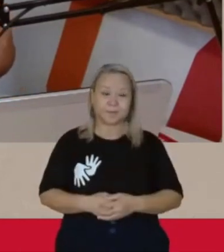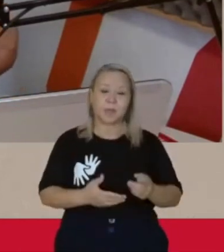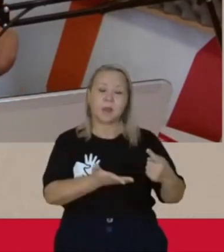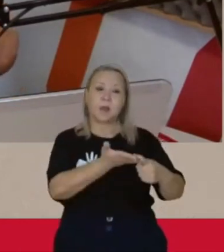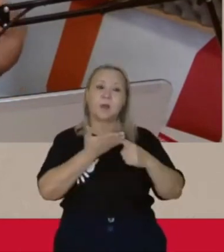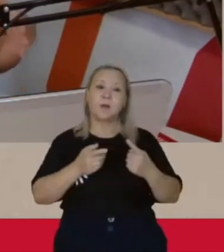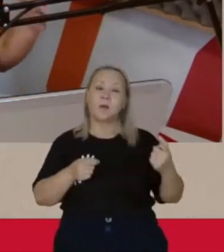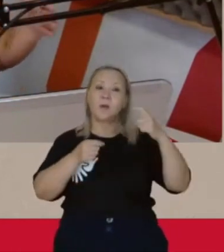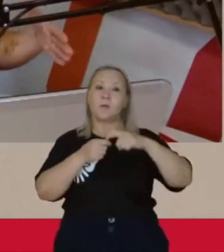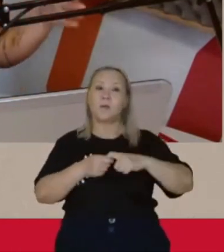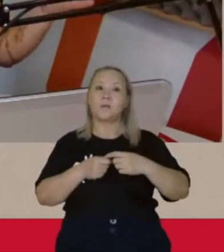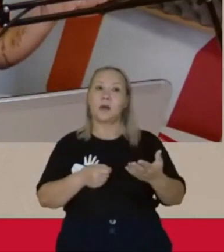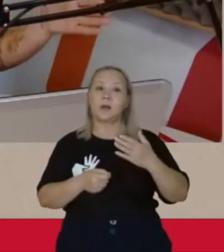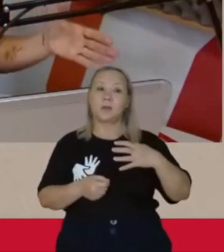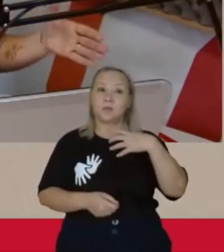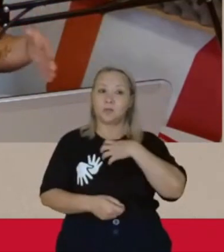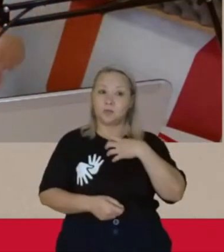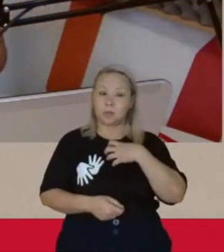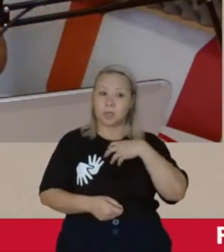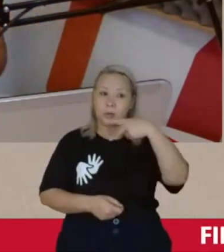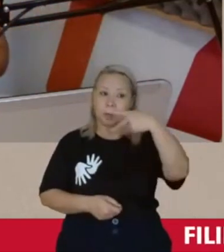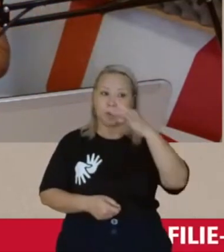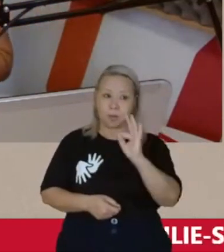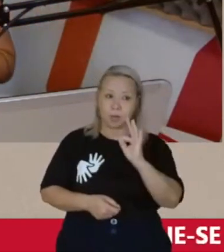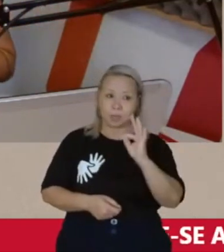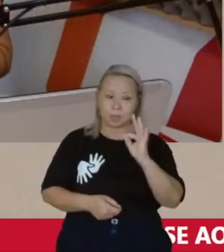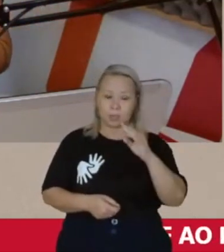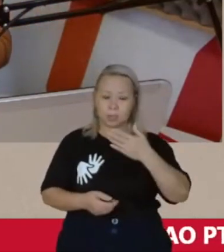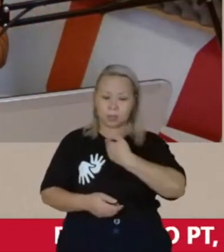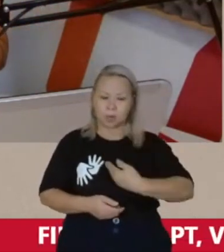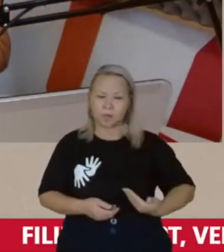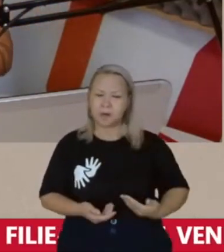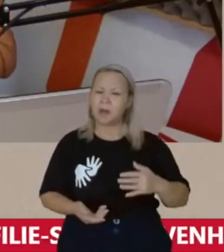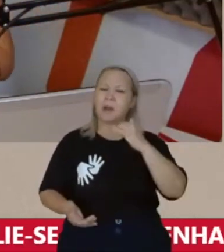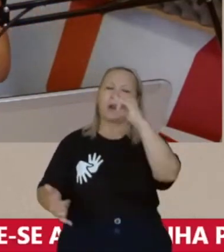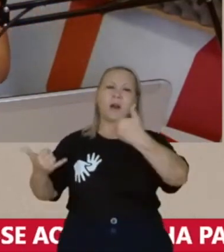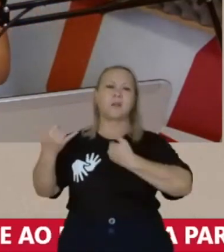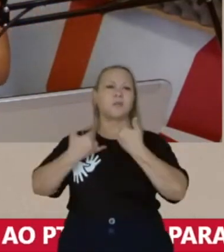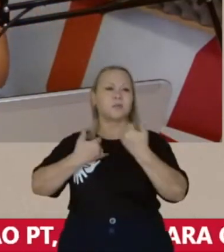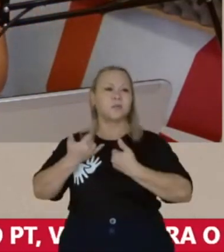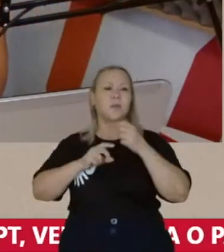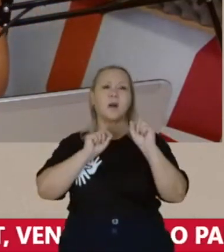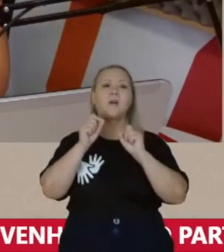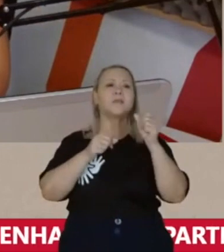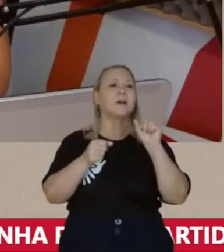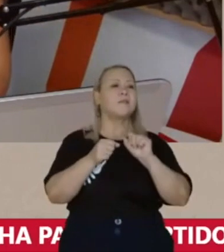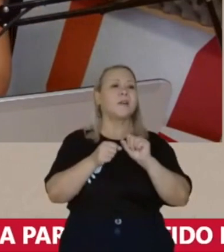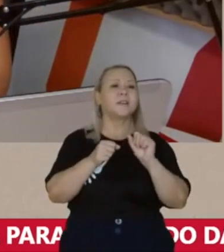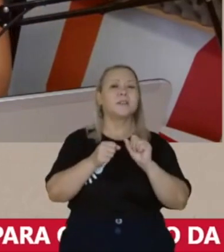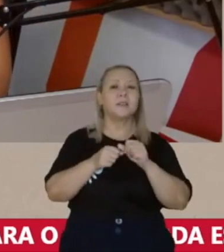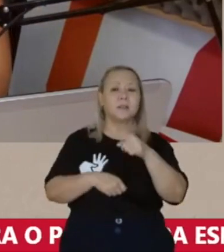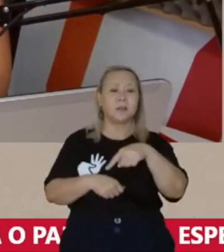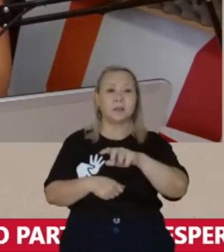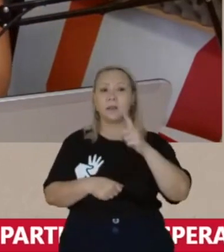voltar para o nosso quadro Modo Petista de Governar, para que você possa nos contar quais as modas que você está inventando aí em